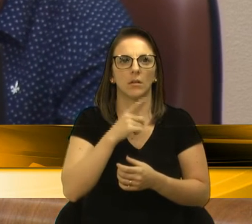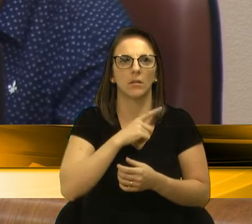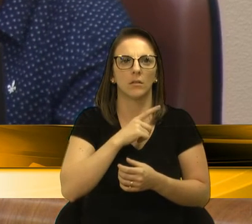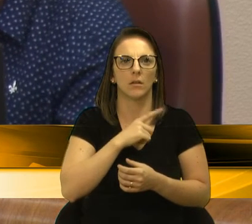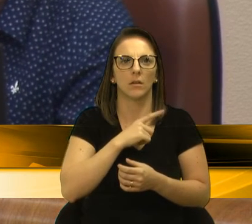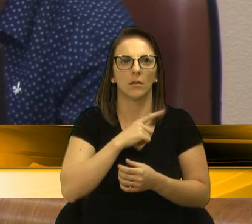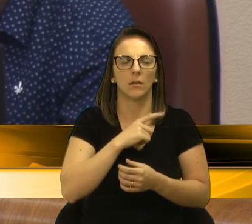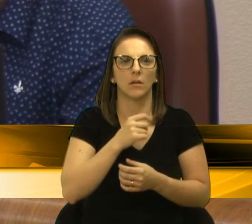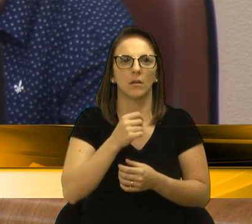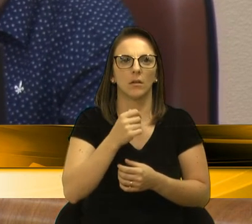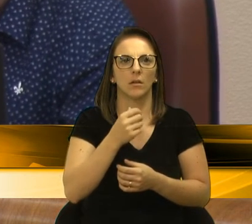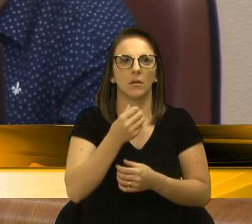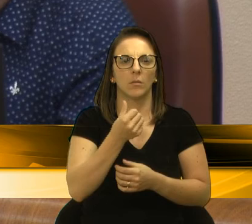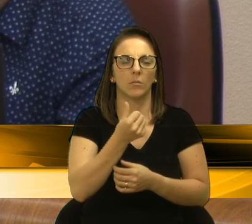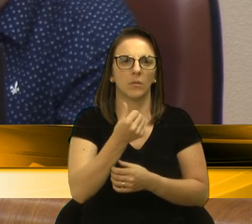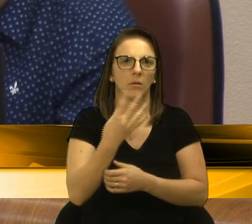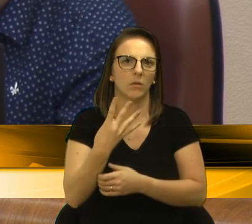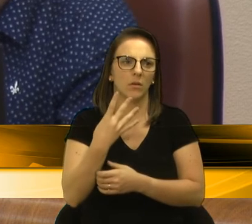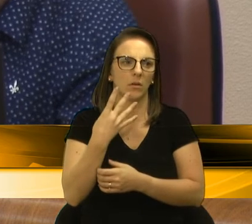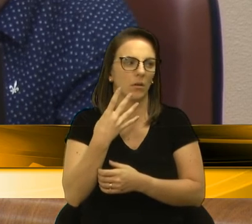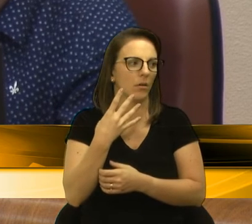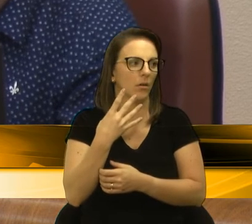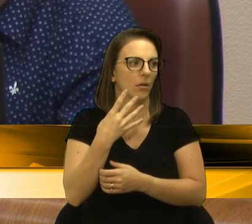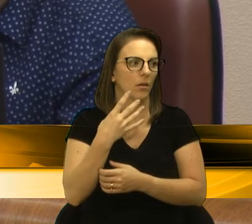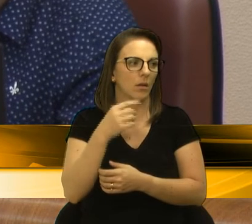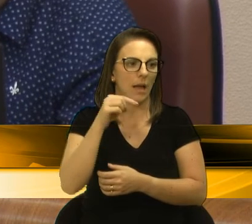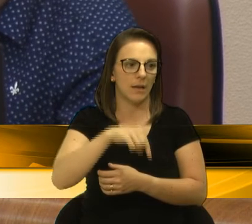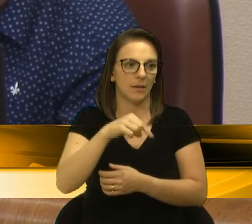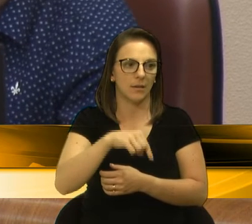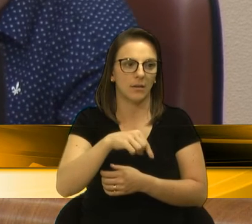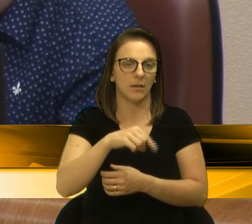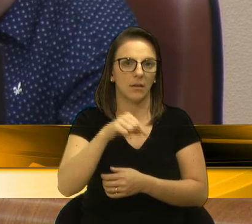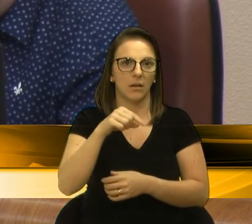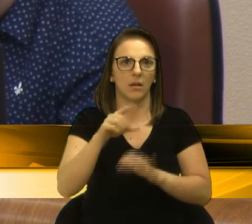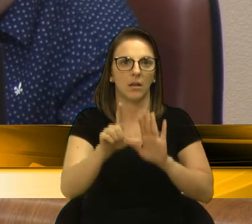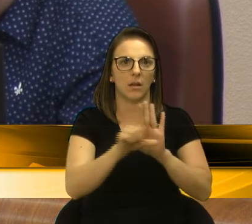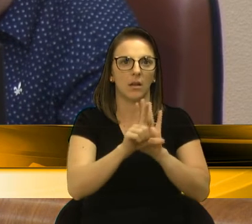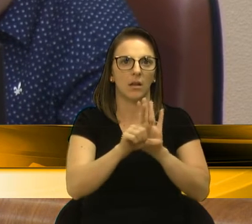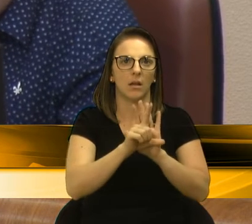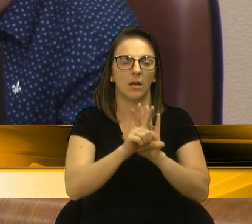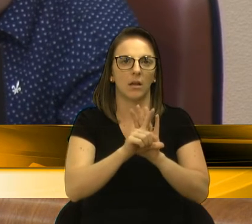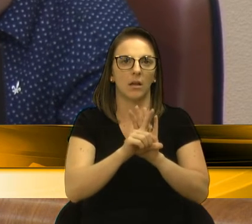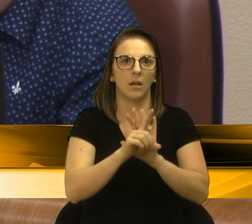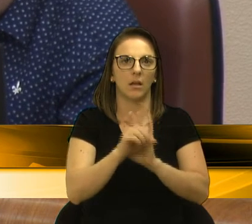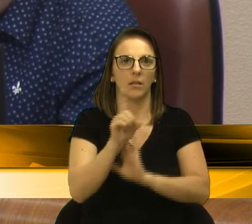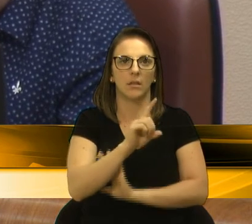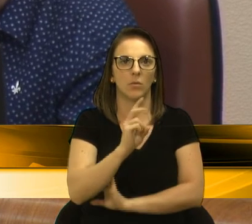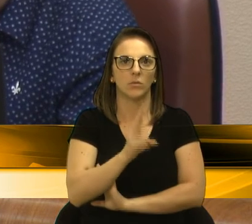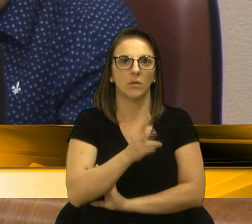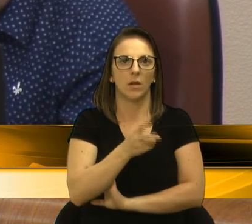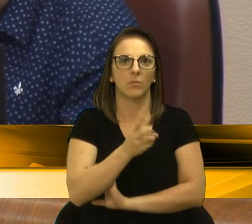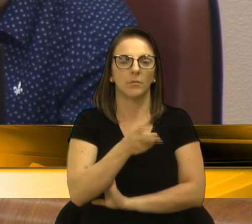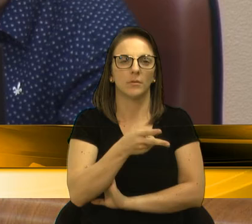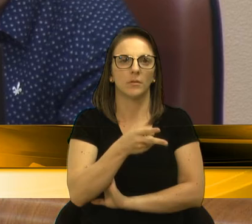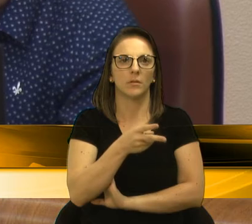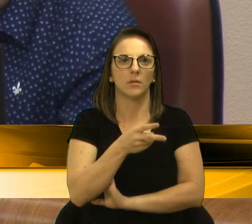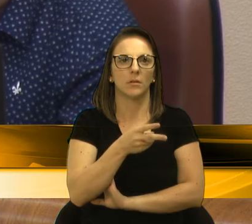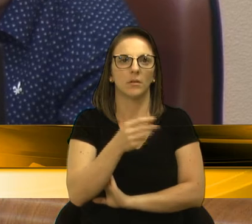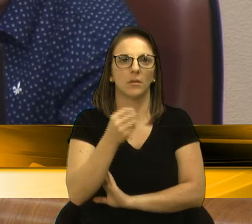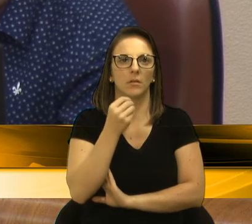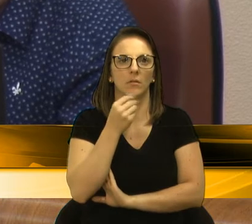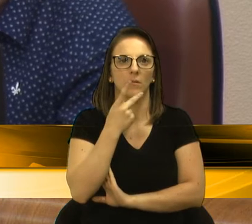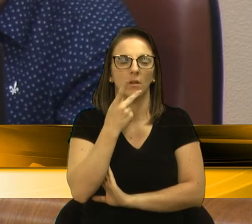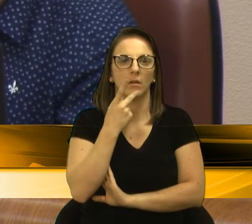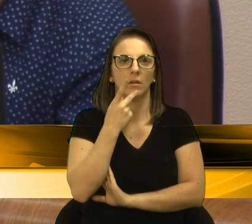4.320/64 prescreve. Aqui, à vista de esta legislação não ser nem sempre bem compreendida pelos